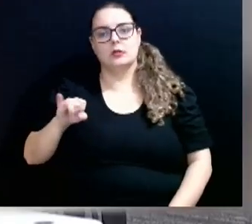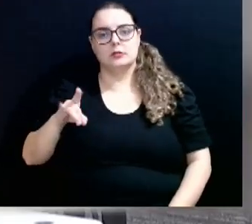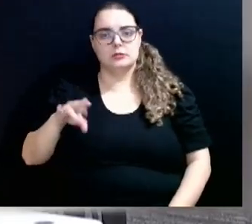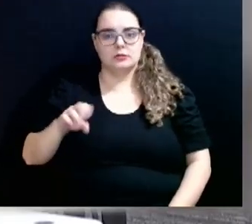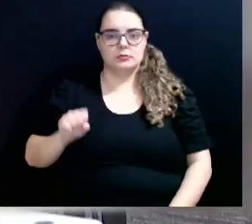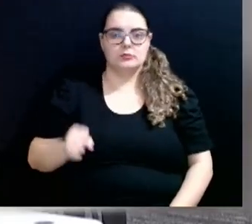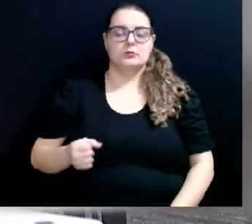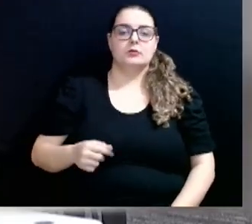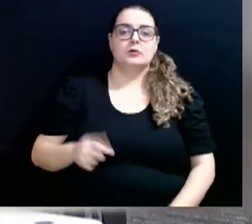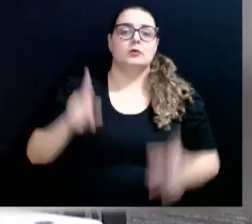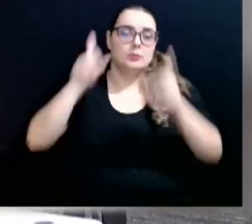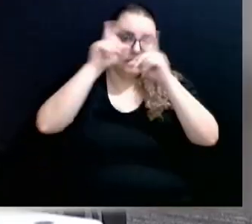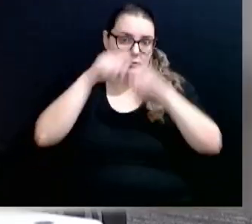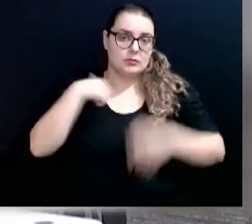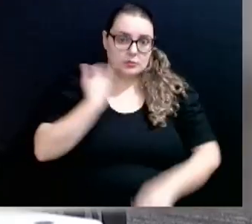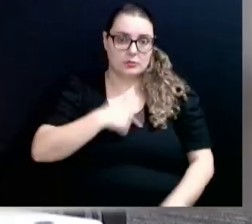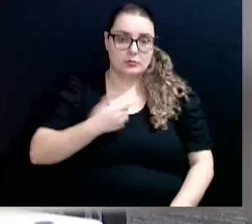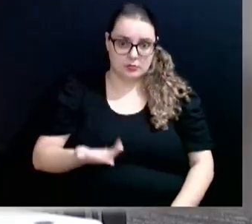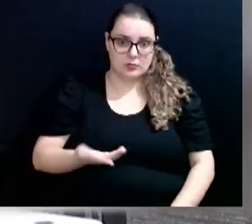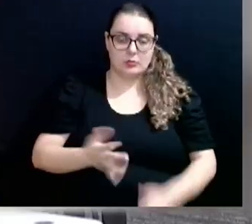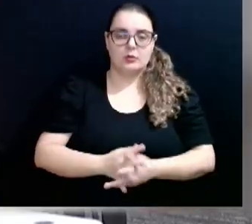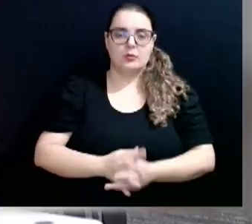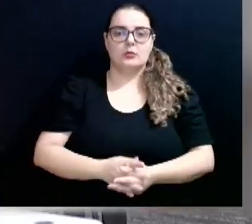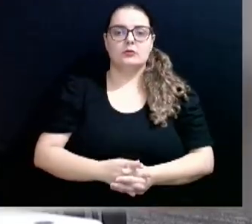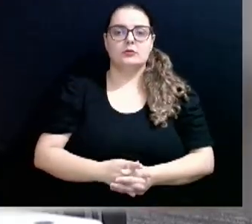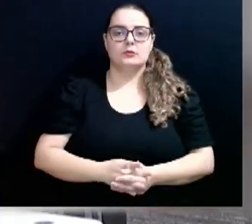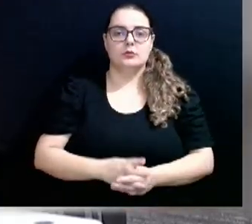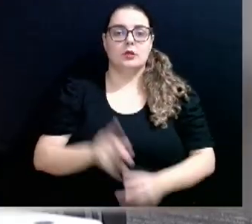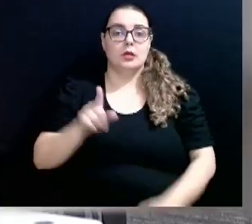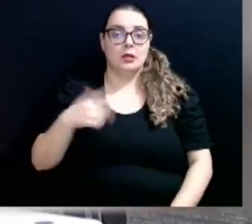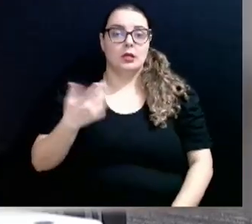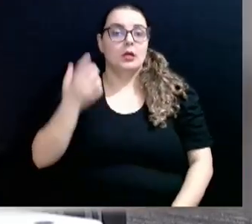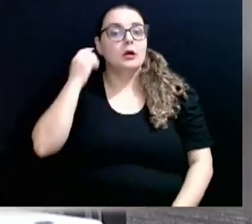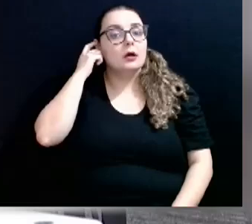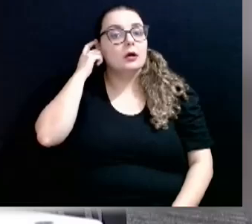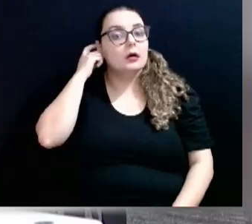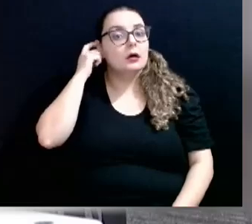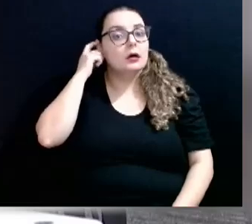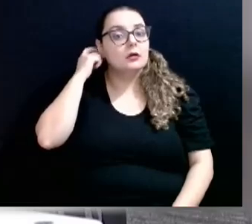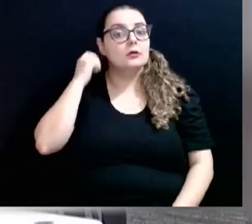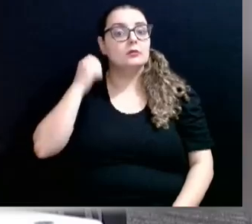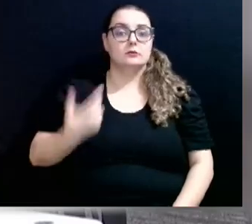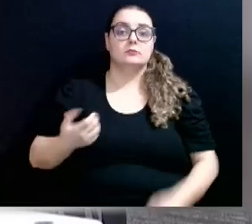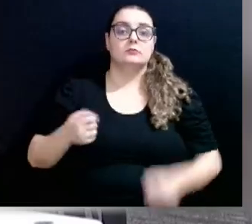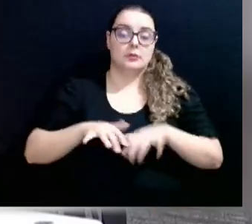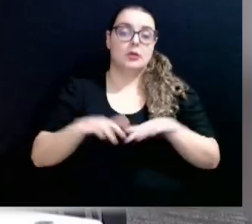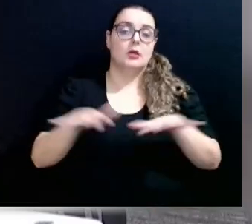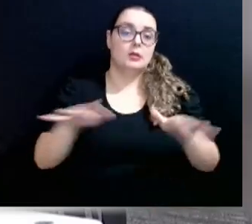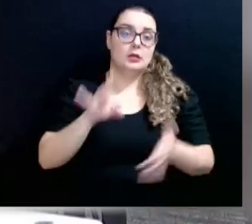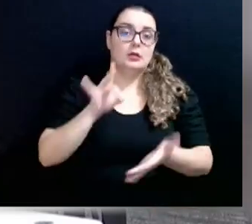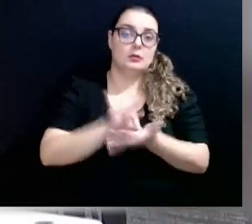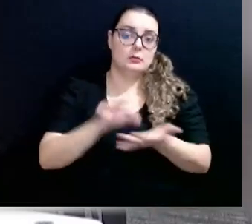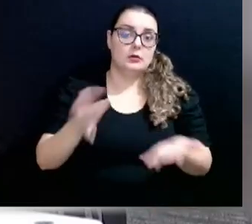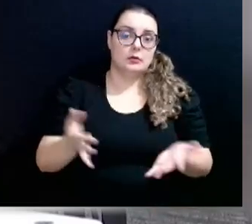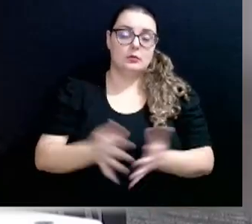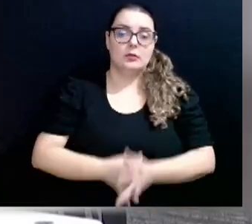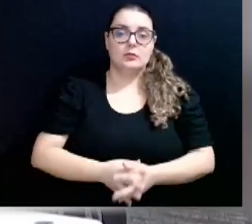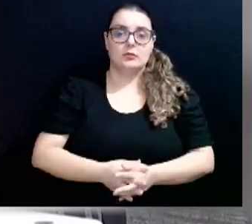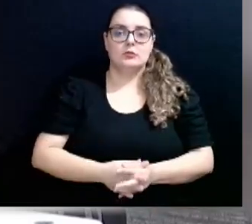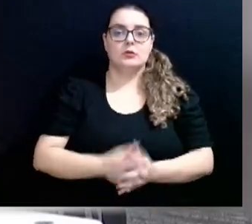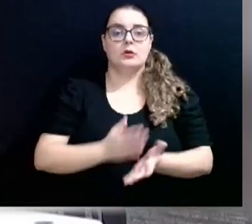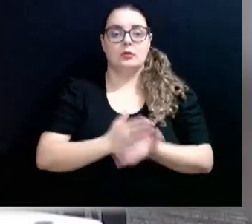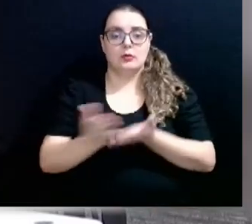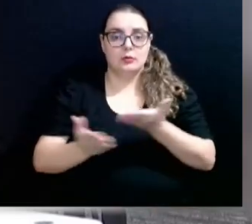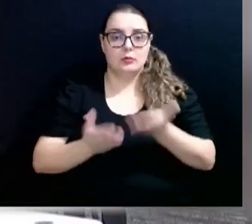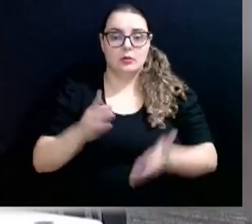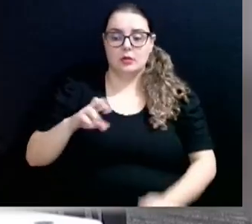nosso aqui, ele é um tema que se abre realmente. A gente começa a tratar de resíduo sólido, a gente